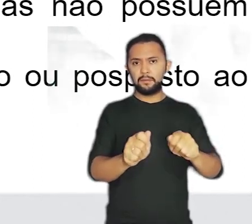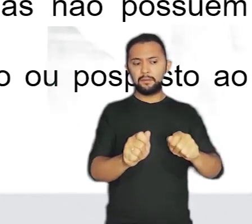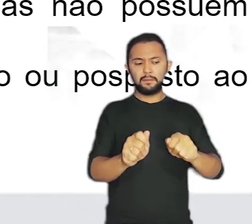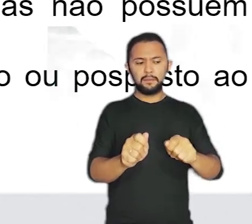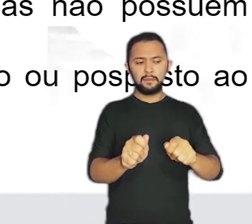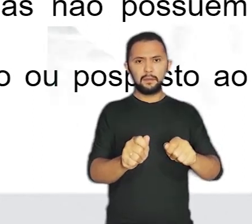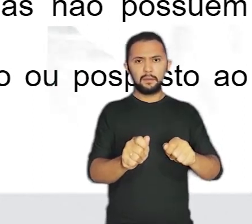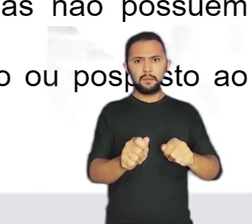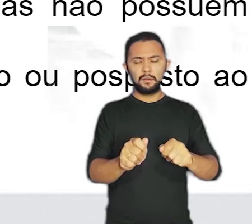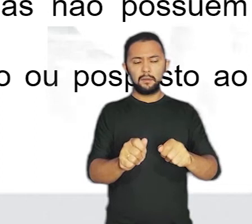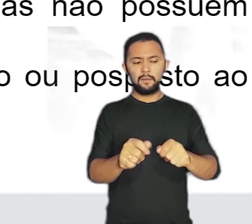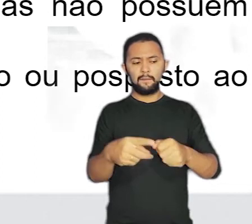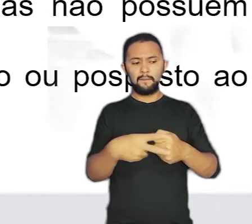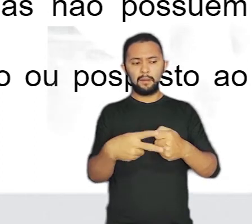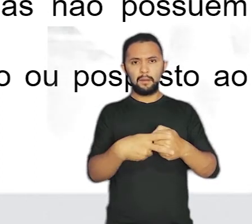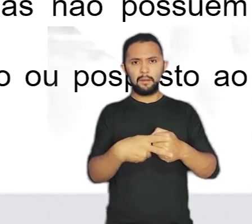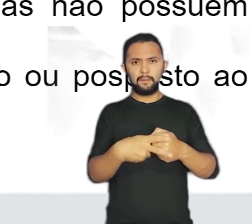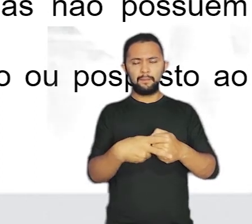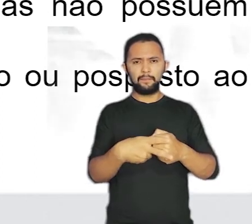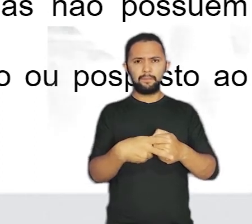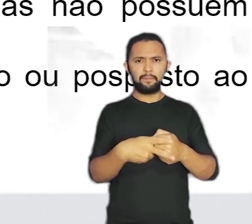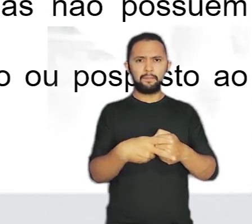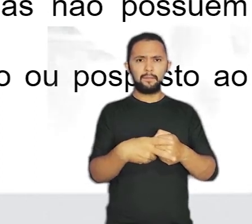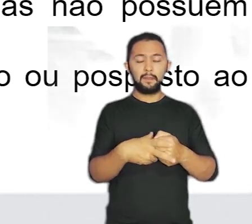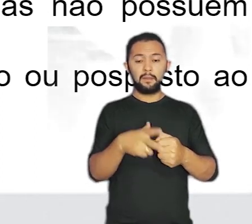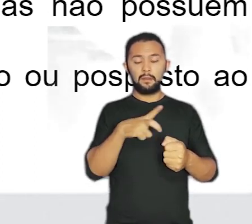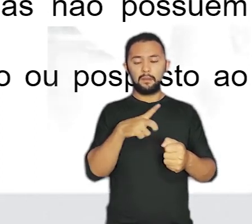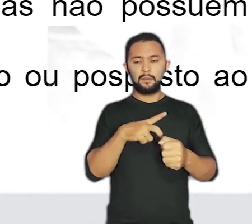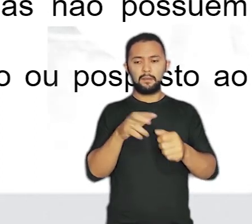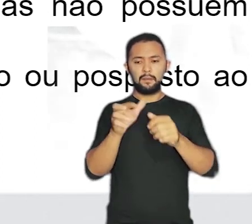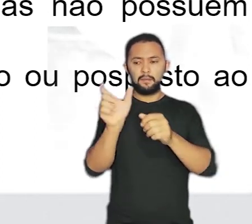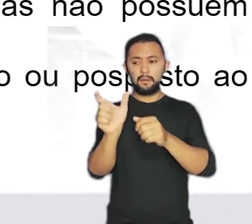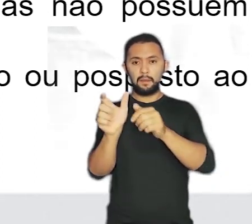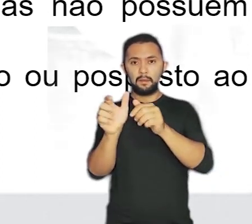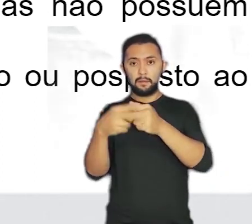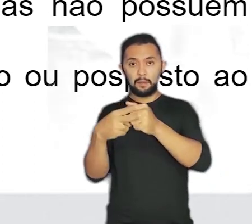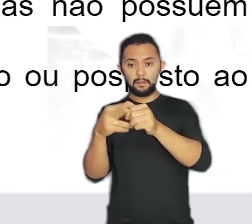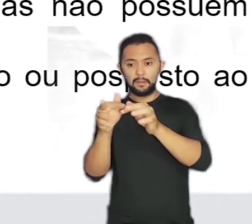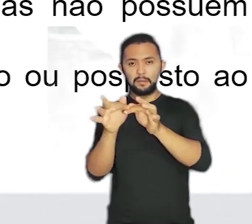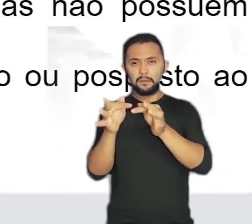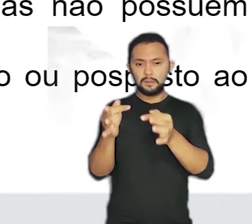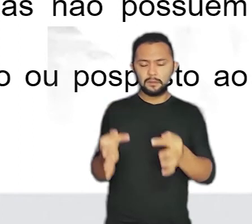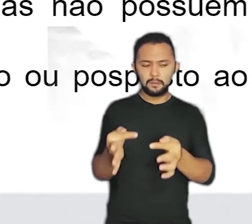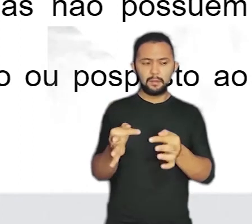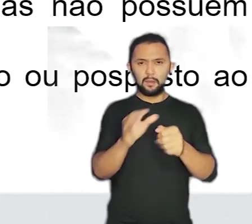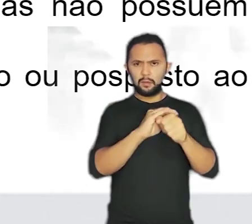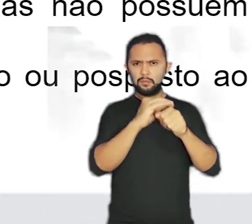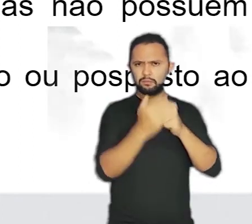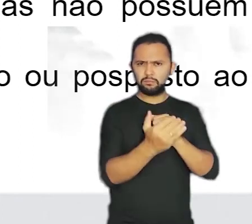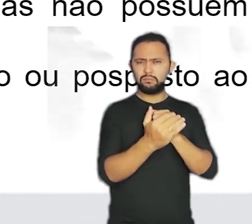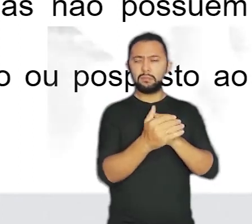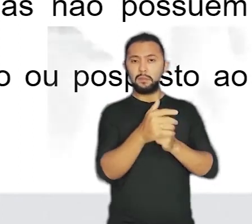vai concordar com o verbo. Os tipos de sujeito são simples, composto, oculto ou implícito, indeterminado